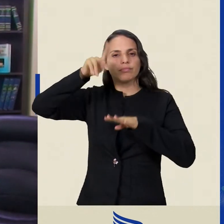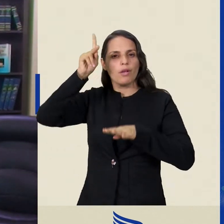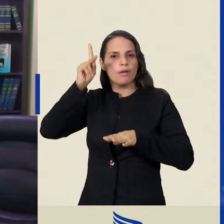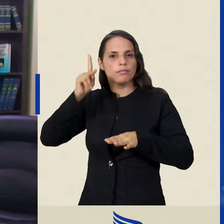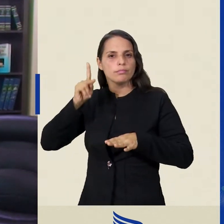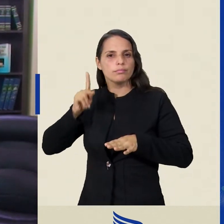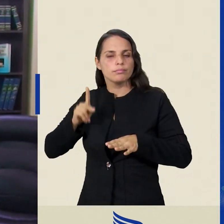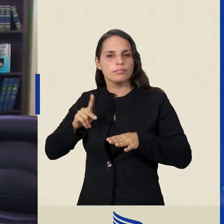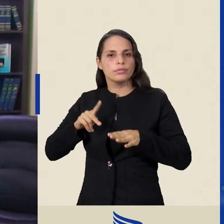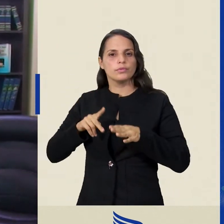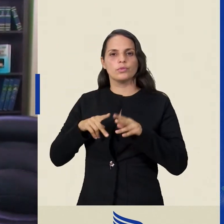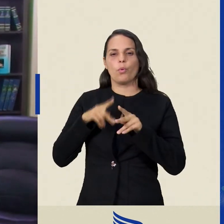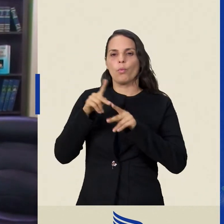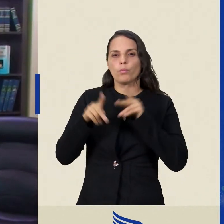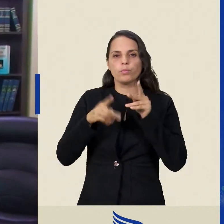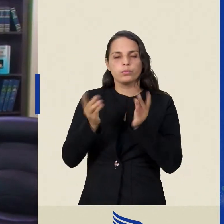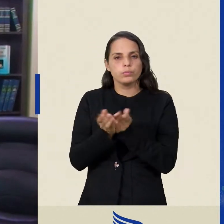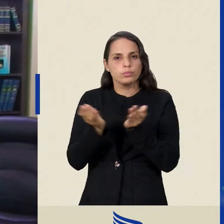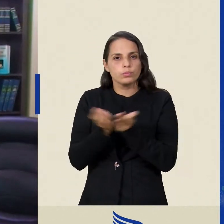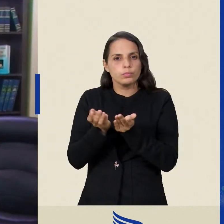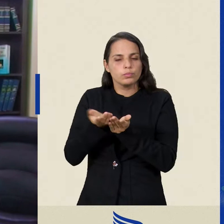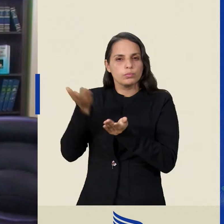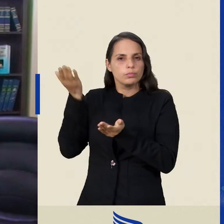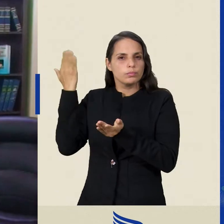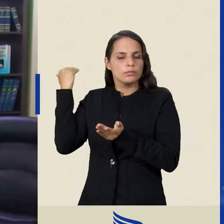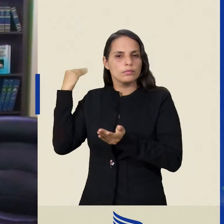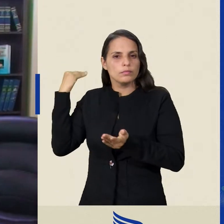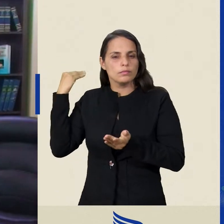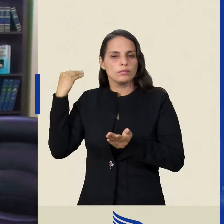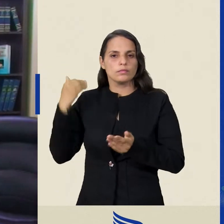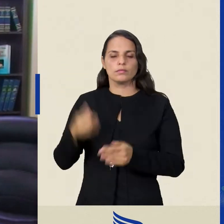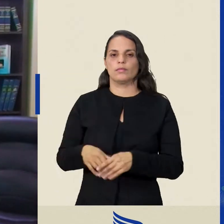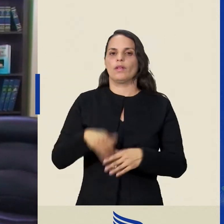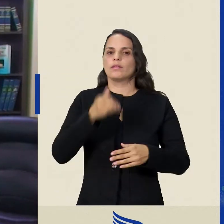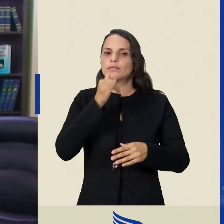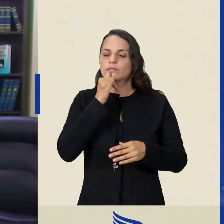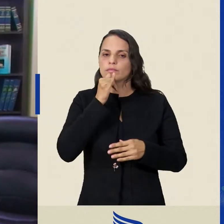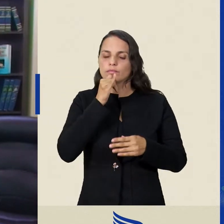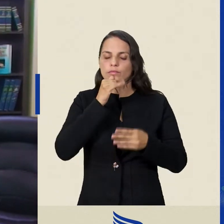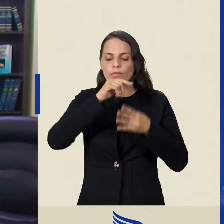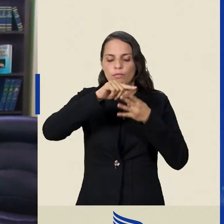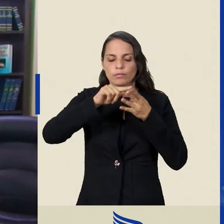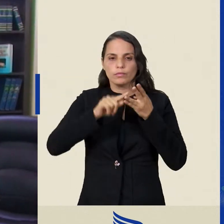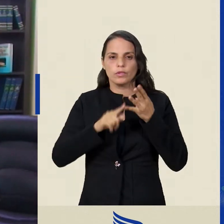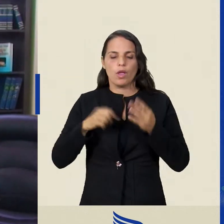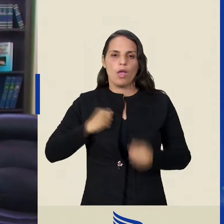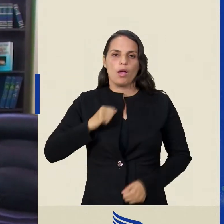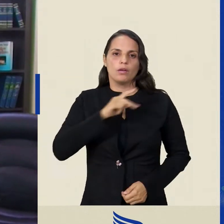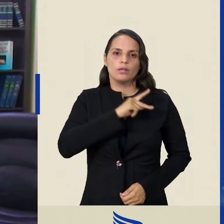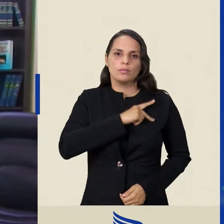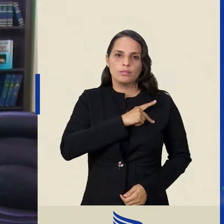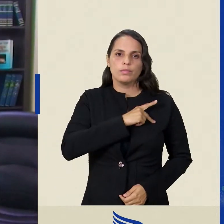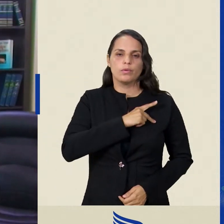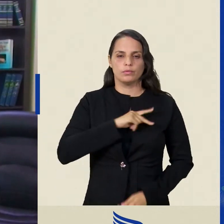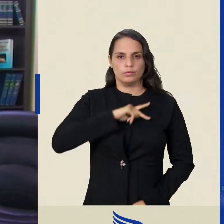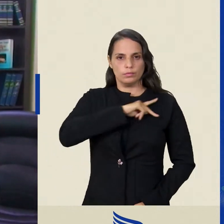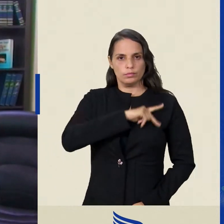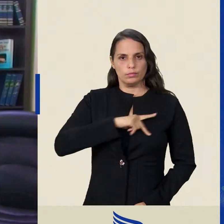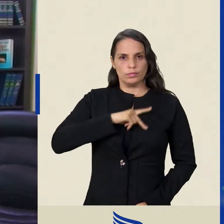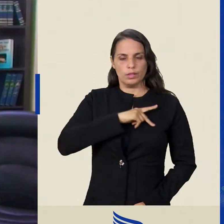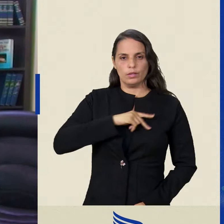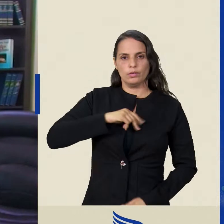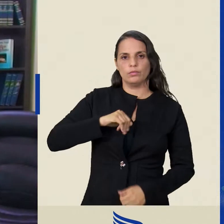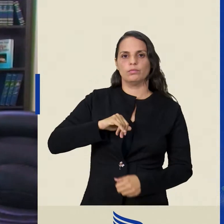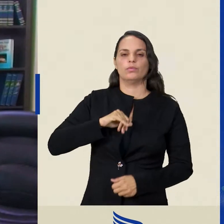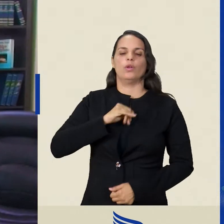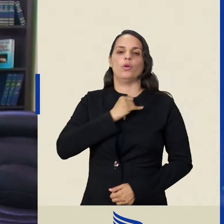igreja primitiva. A exemplo, mencionaremos os apóstolos Paulo, João,